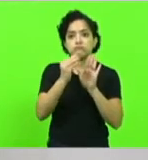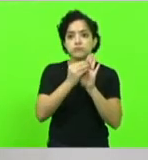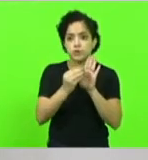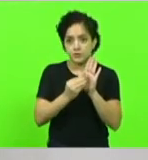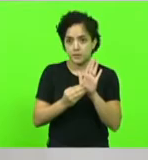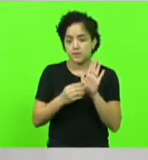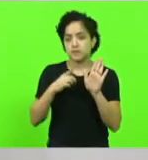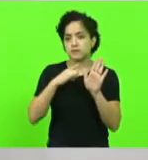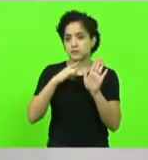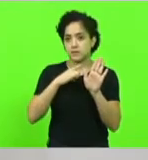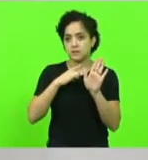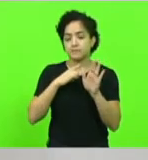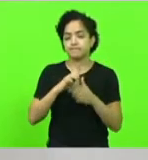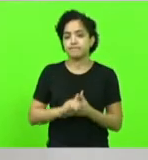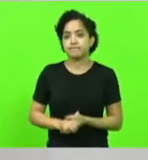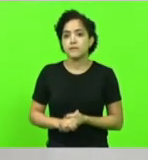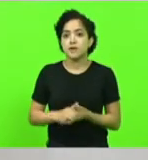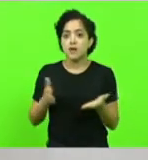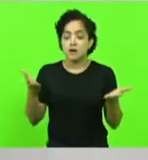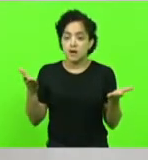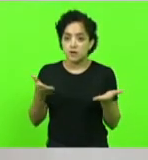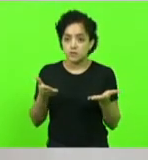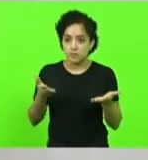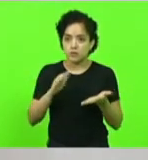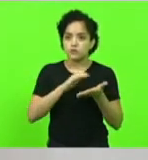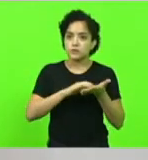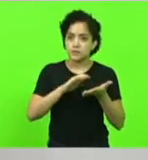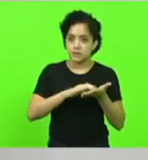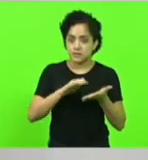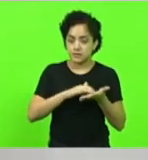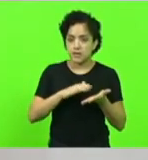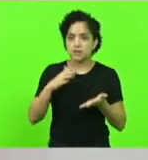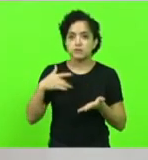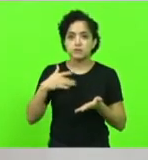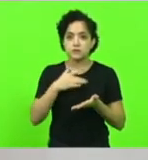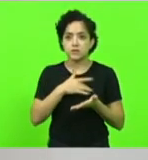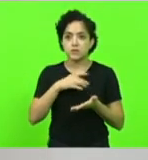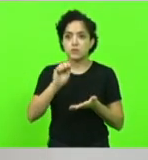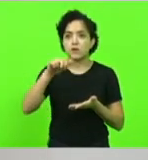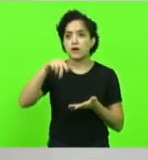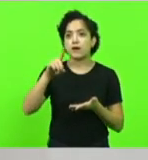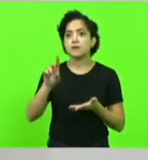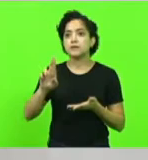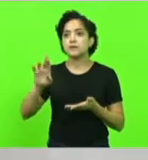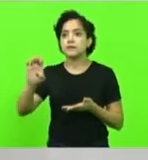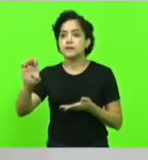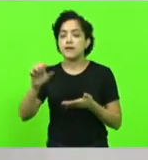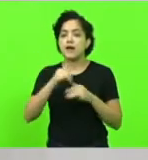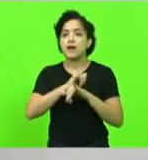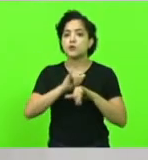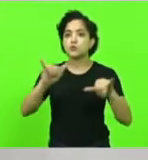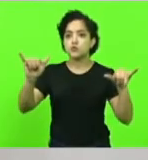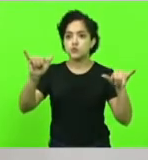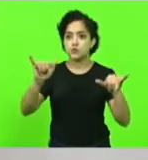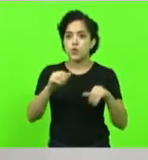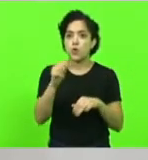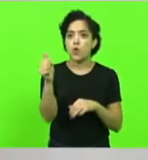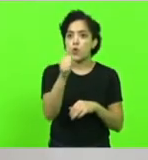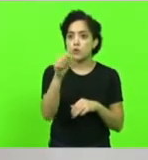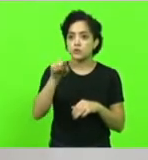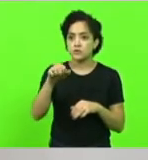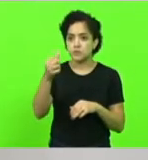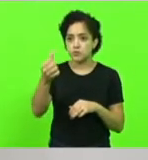Estado. Agora mesmo, o secretário de Estado de Saúde, André Mota Ribeiro, recém anunciou